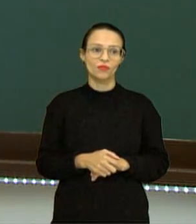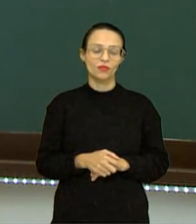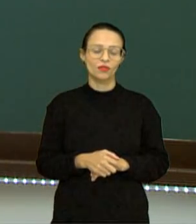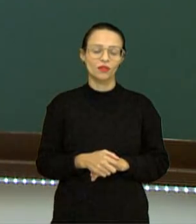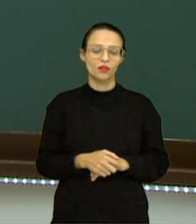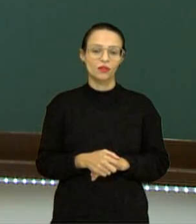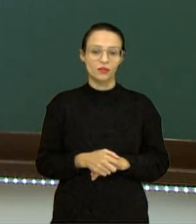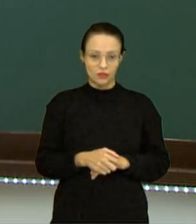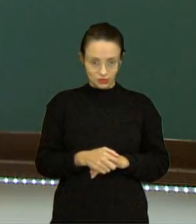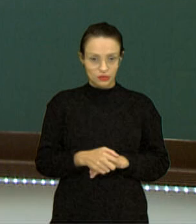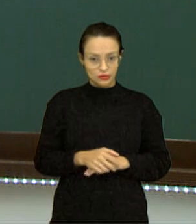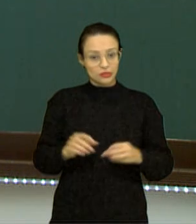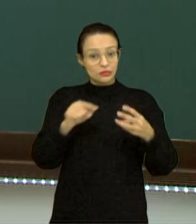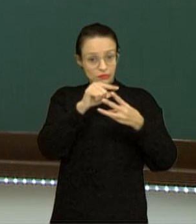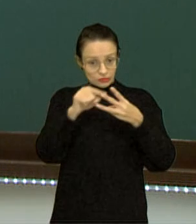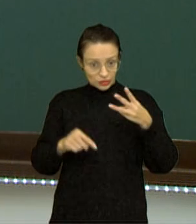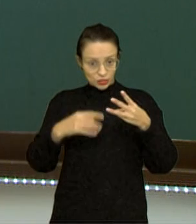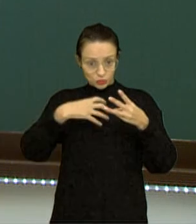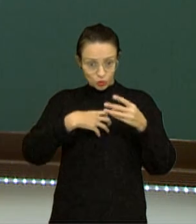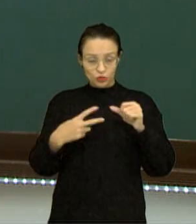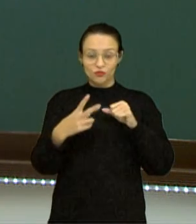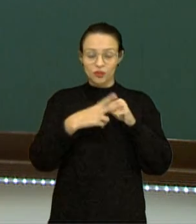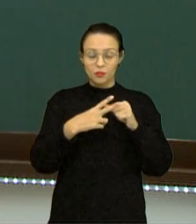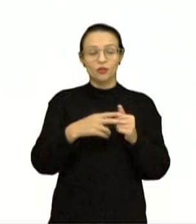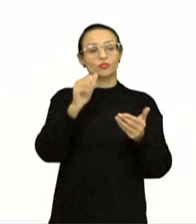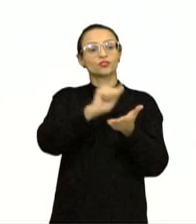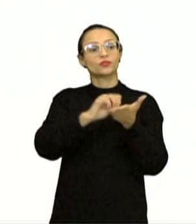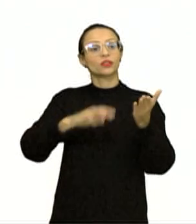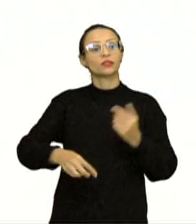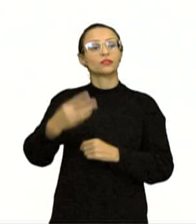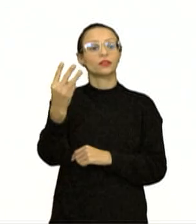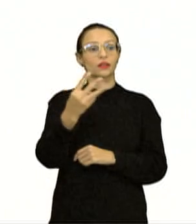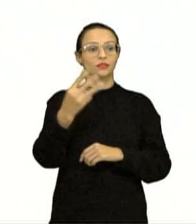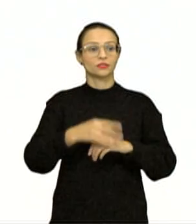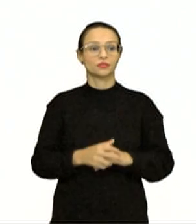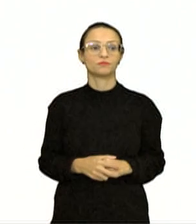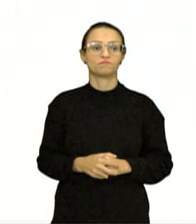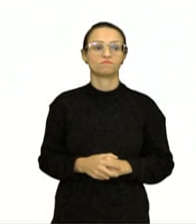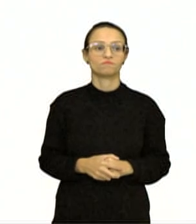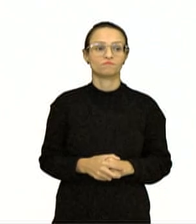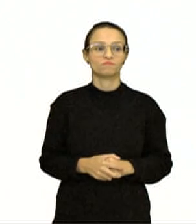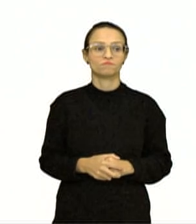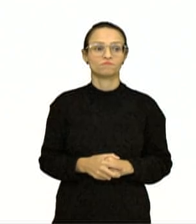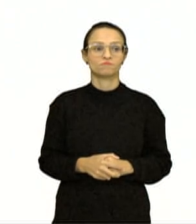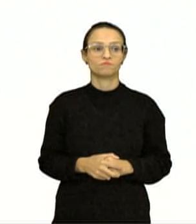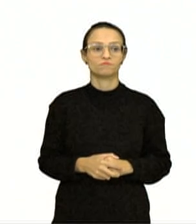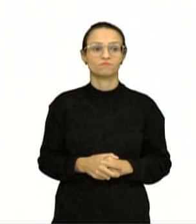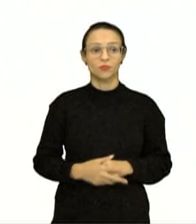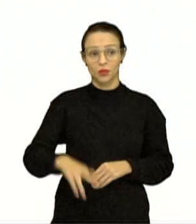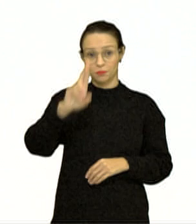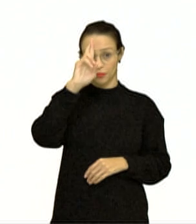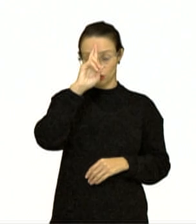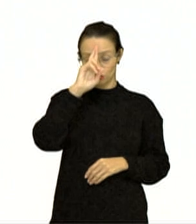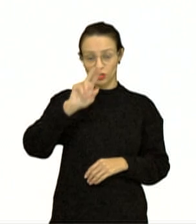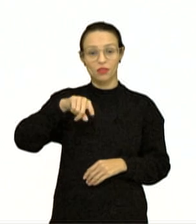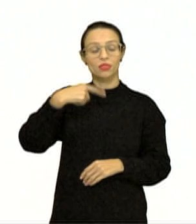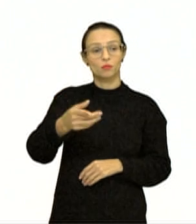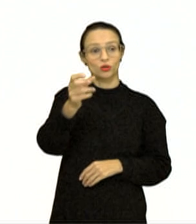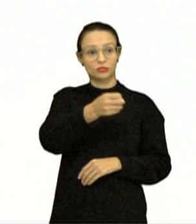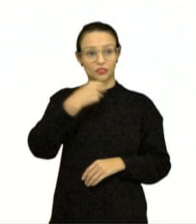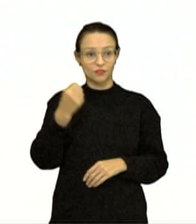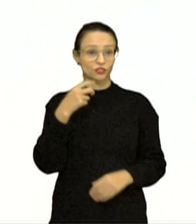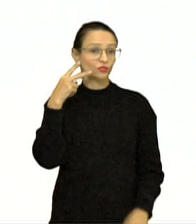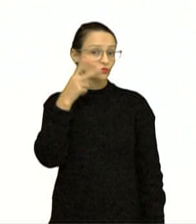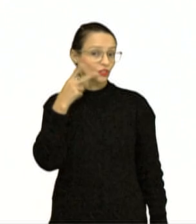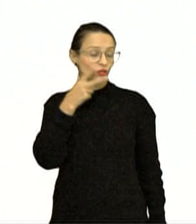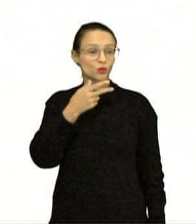Pensando nesses modos verbais, temos a atividade 3 e o trecho. É ao meio do dia e depois da cerveja, do